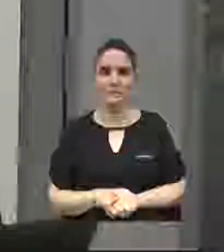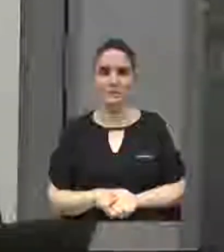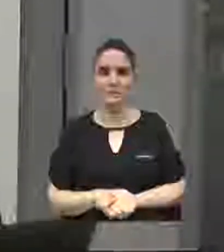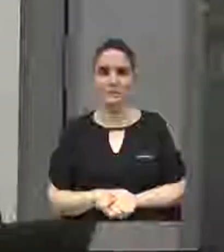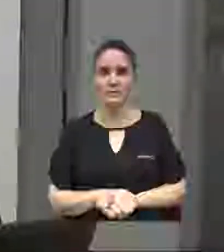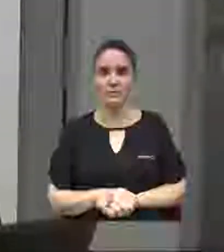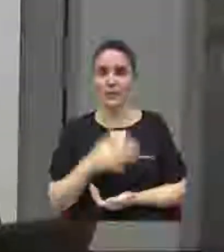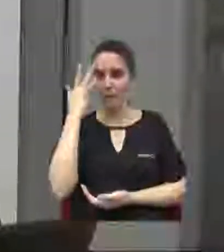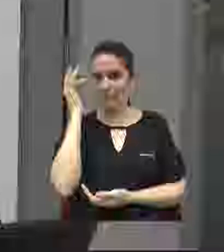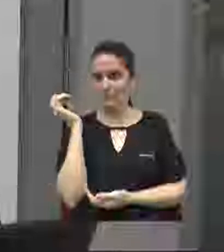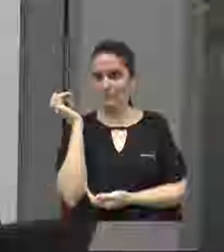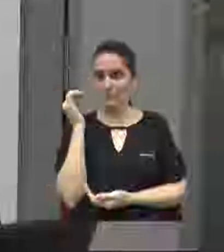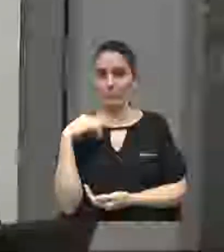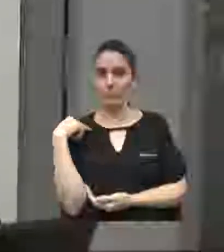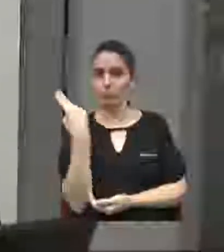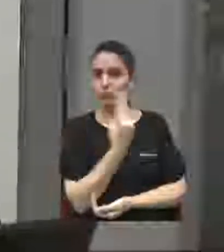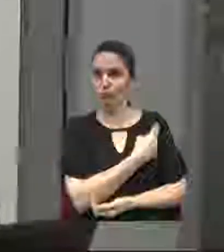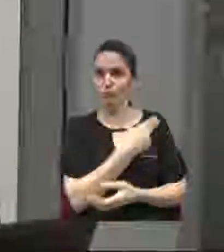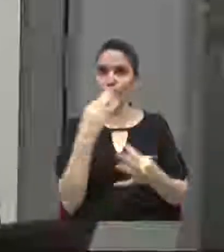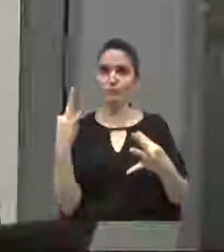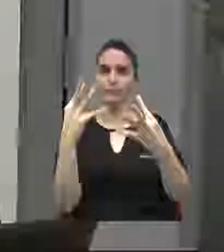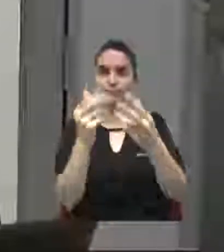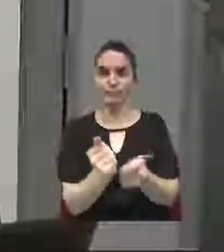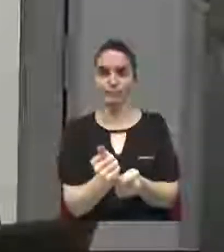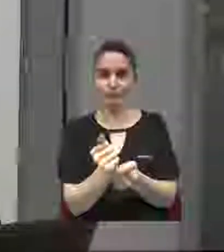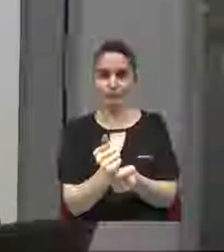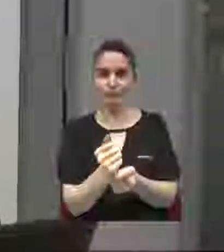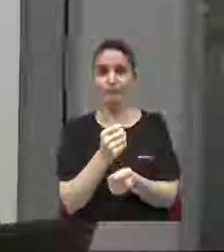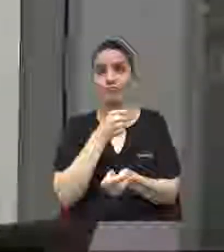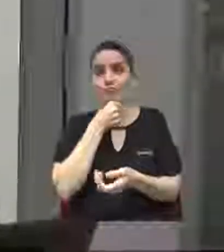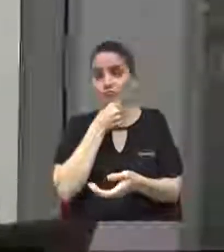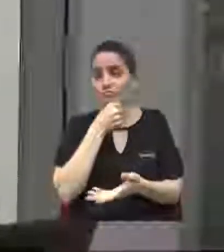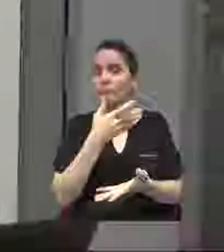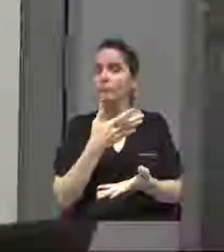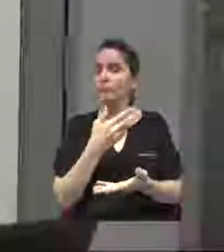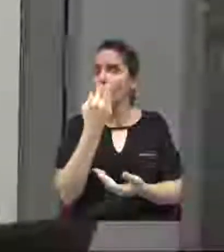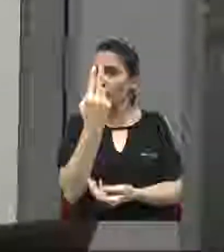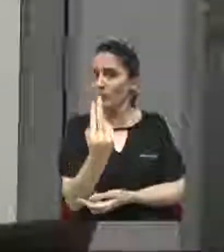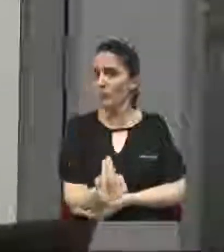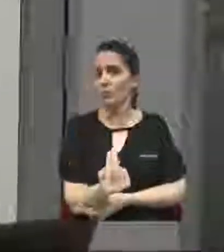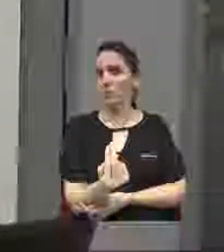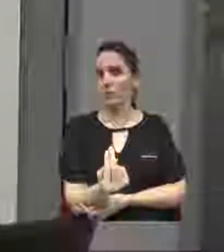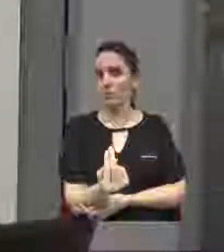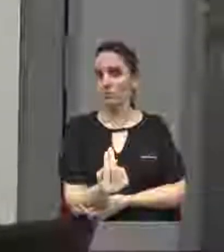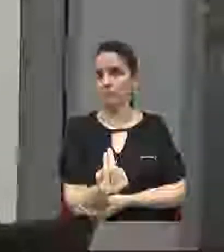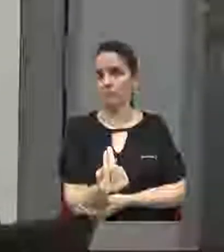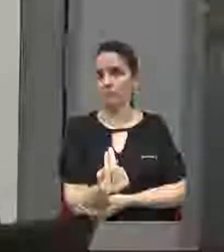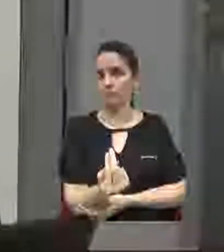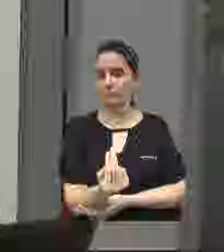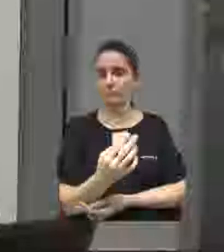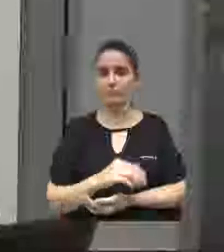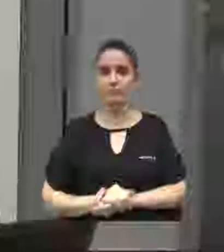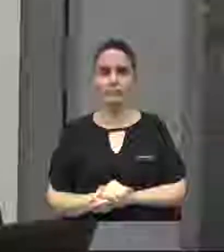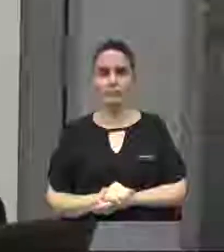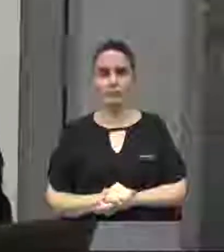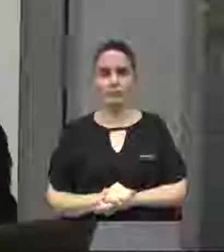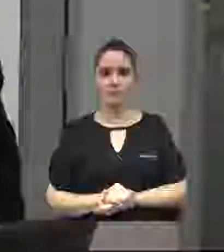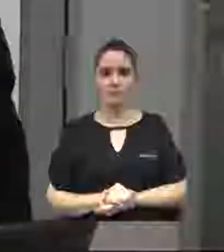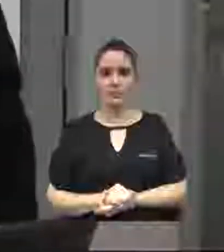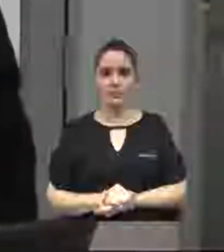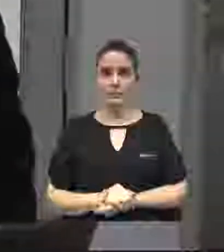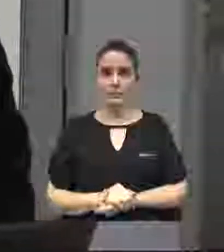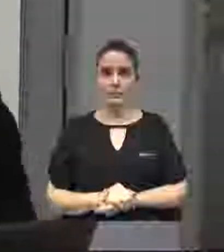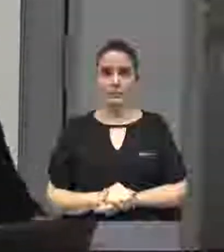ser os idosos dessa cidade, hoje com certeza são nossos avós, serão brevemente nossos pais. Então são meios